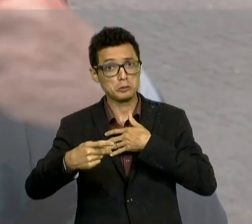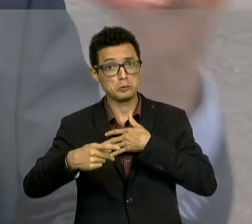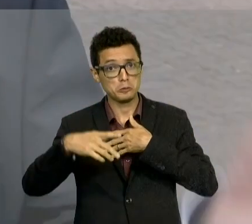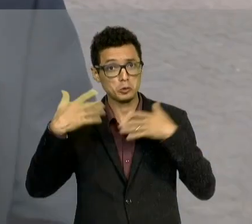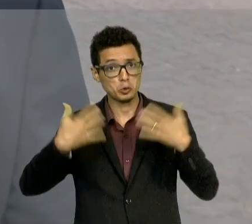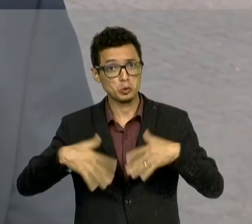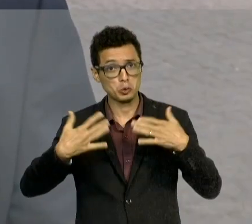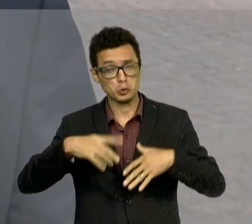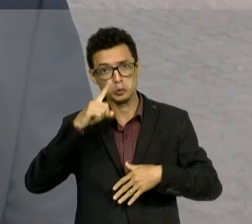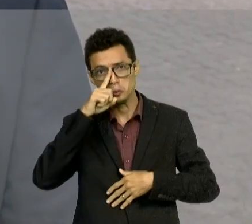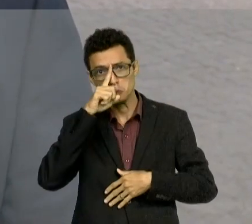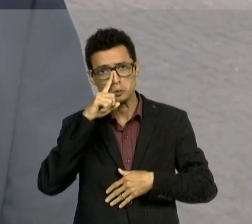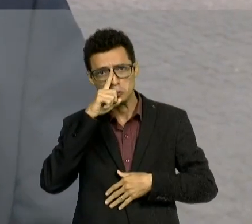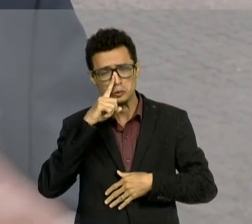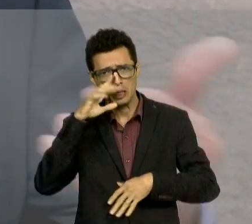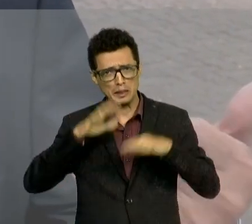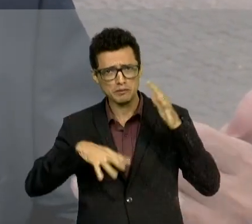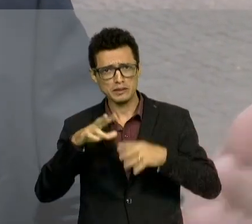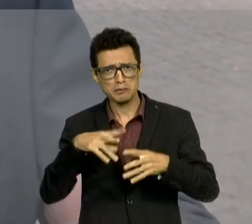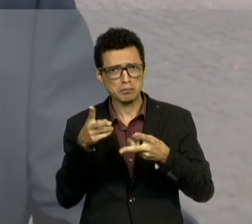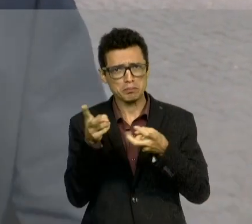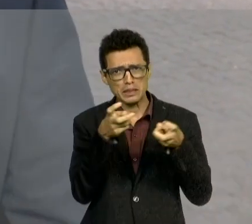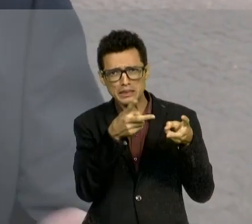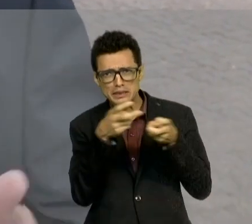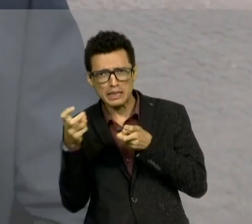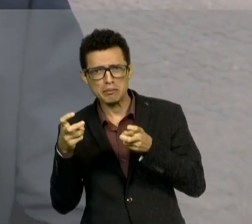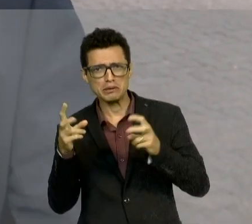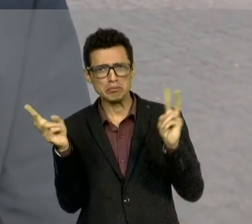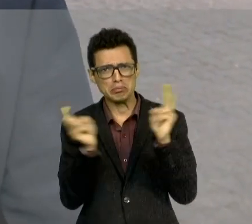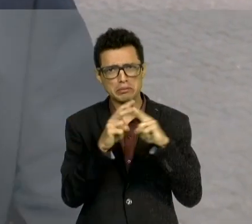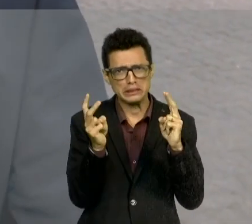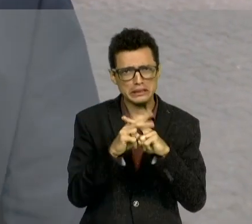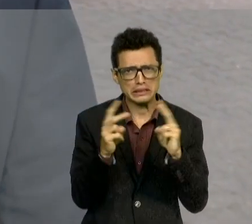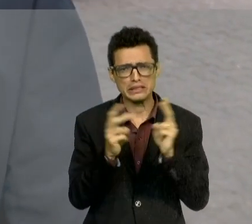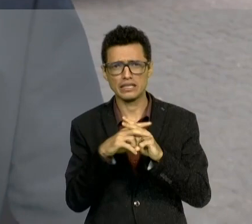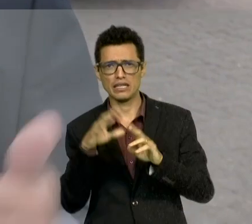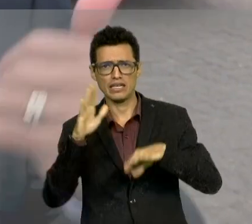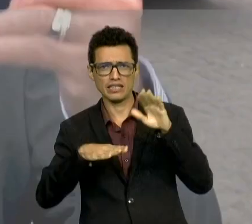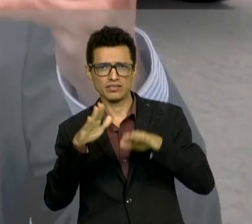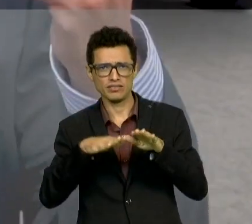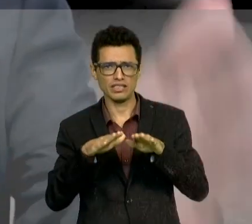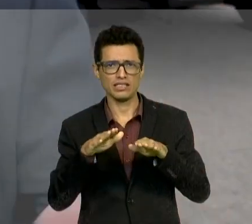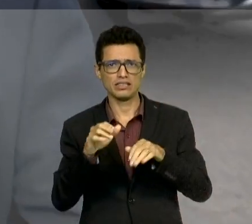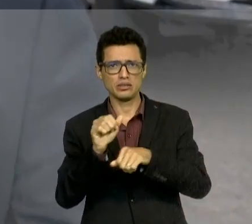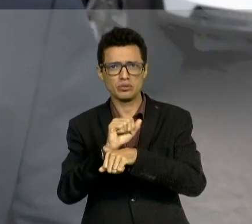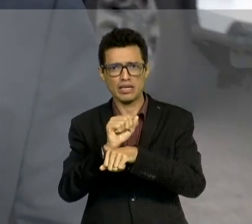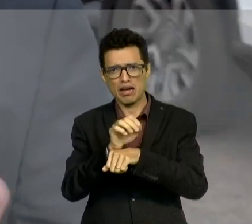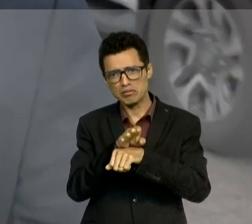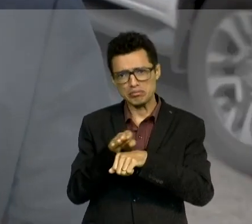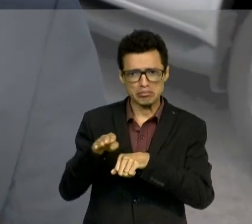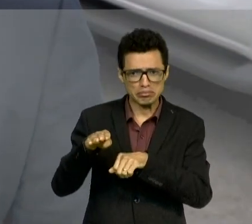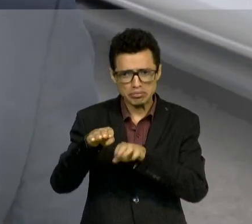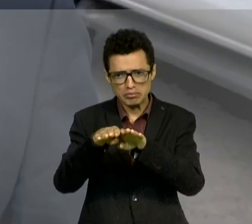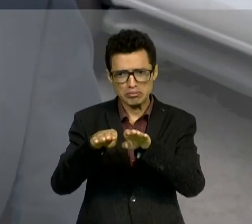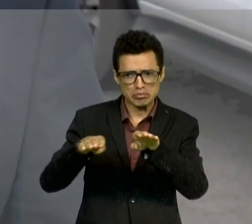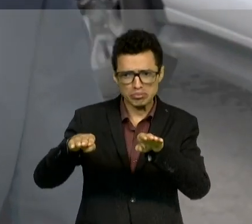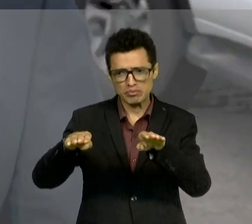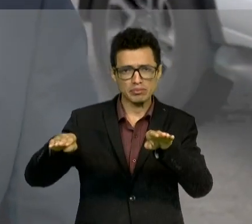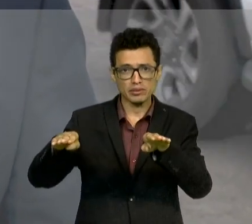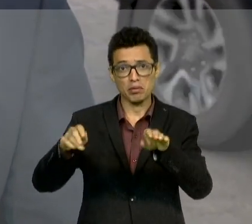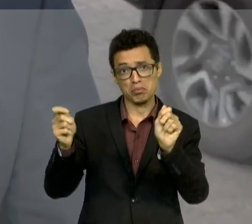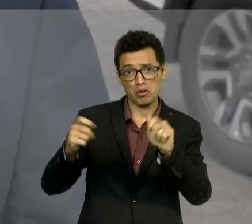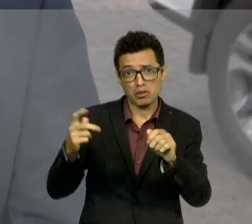dessas intolerâncias que se vê no trânsito, brigas, um estacionamento errado às vezes pode levar a uma lesão corporal grave e até a